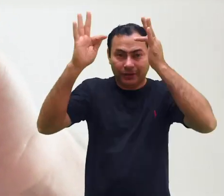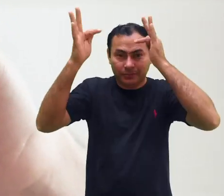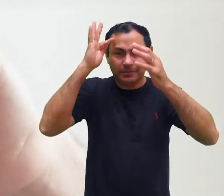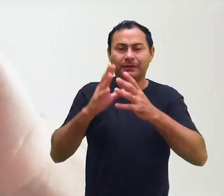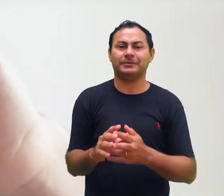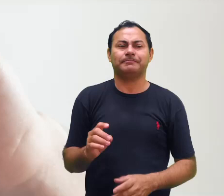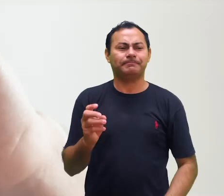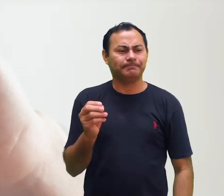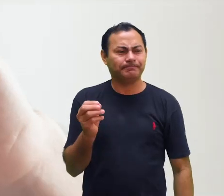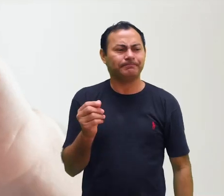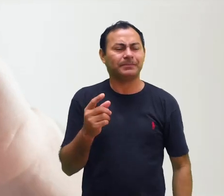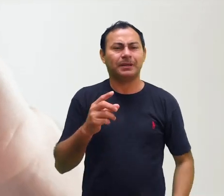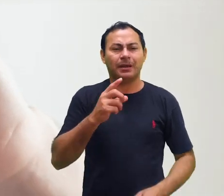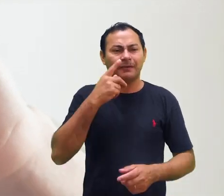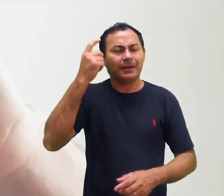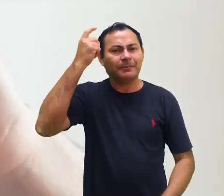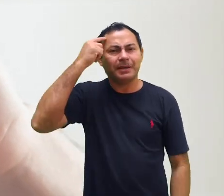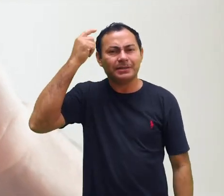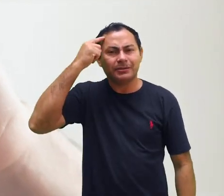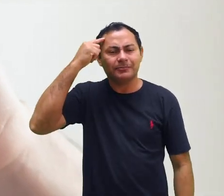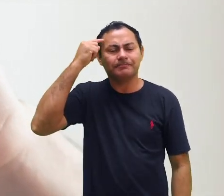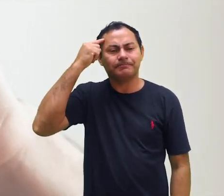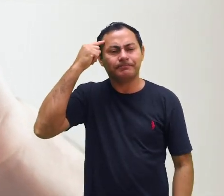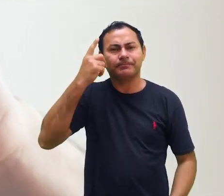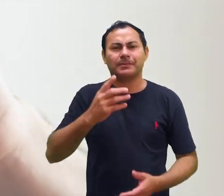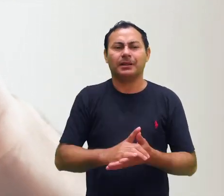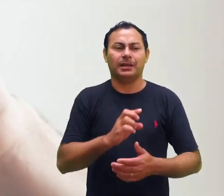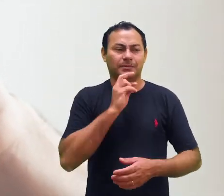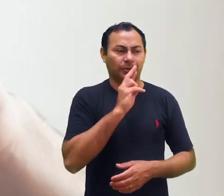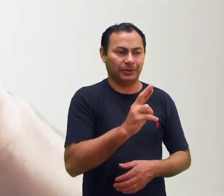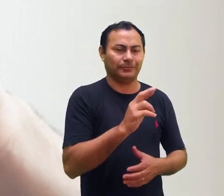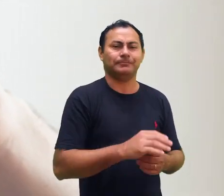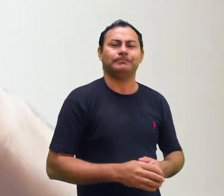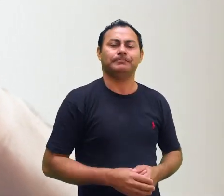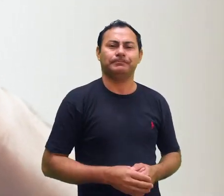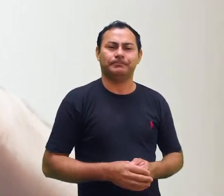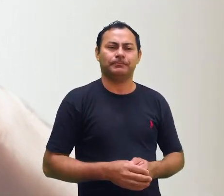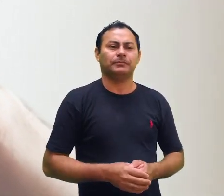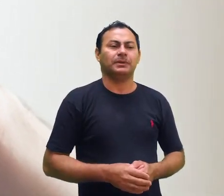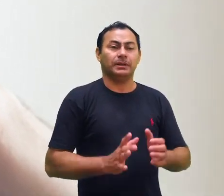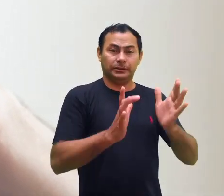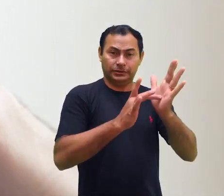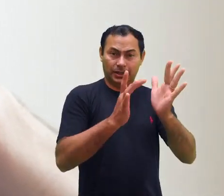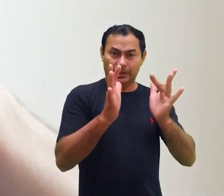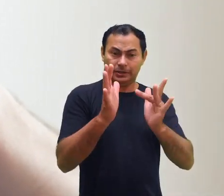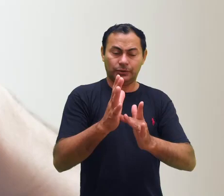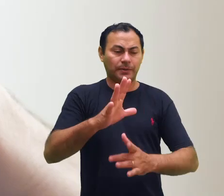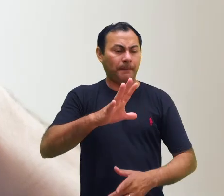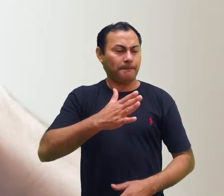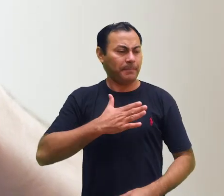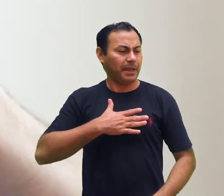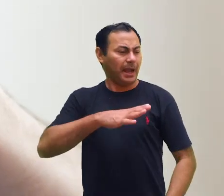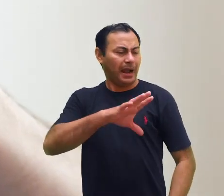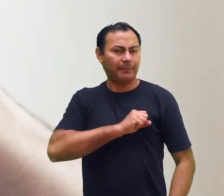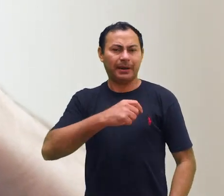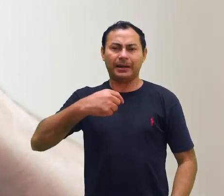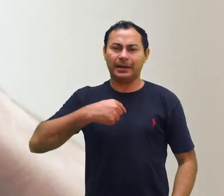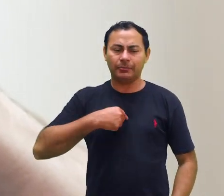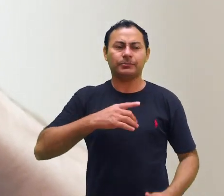e filósofos faz, a típica posição do pensador, então ele respondeu: Jesus me